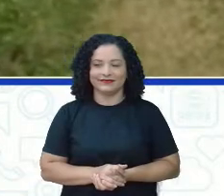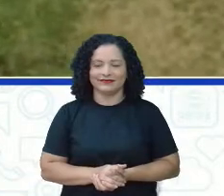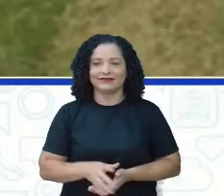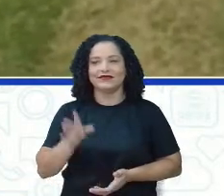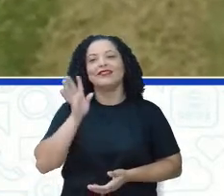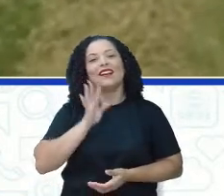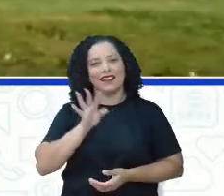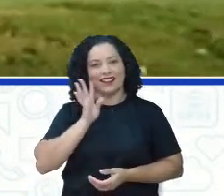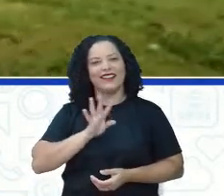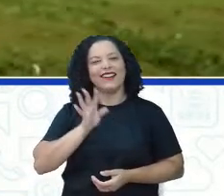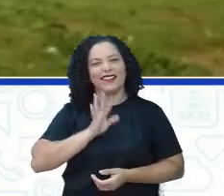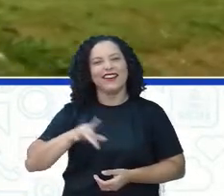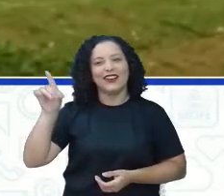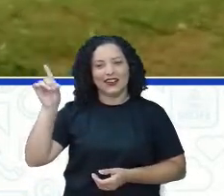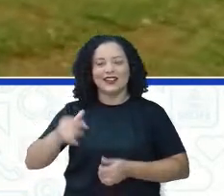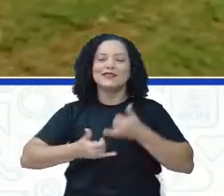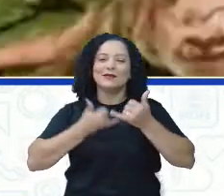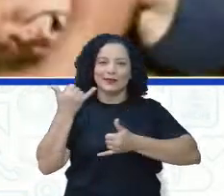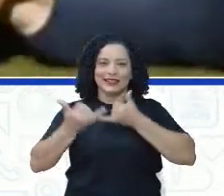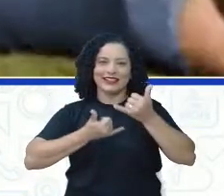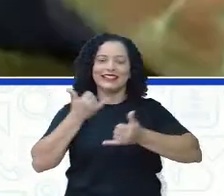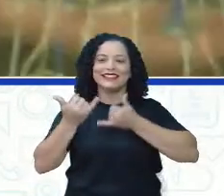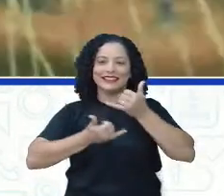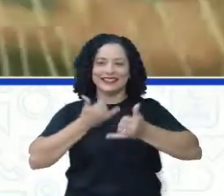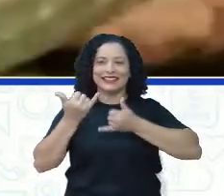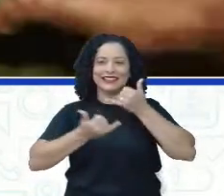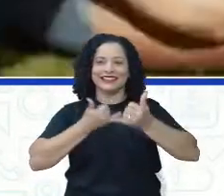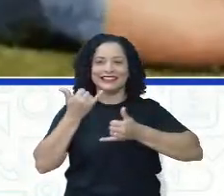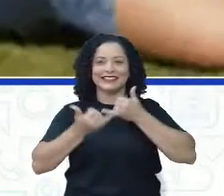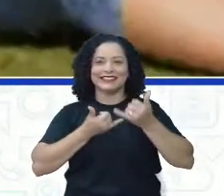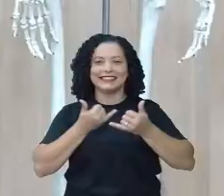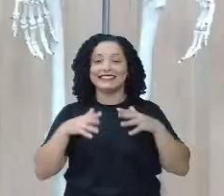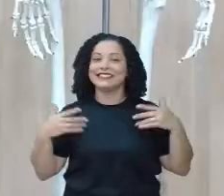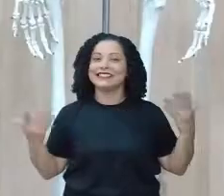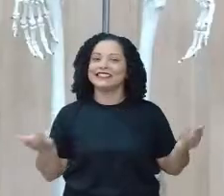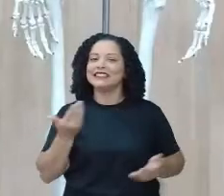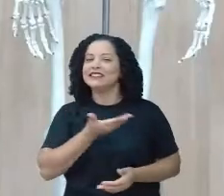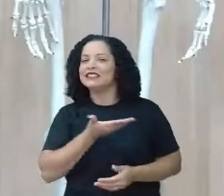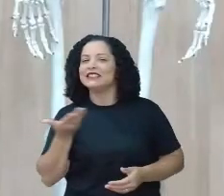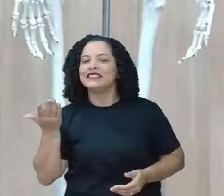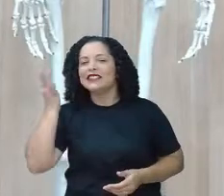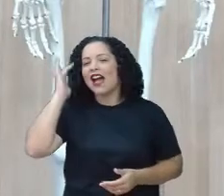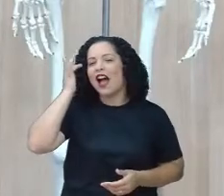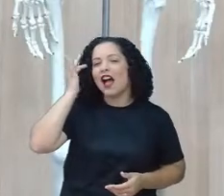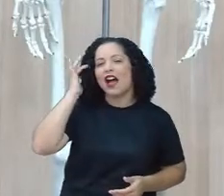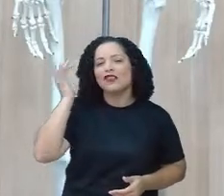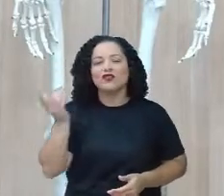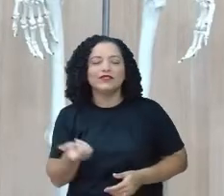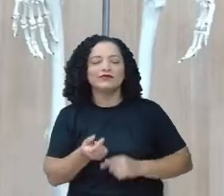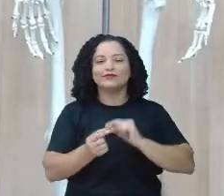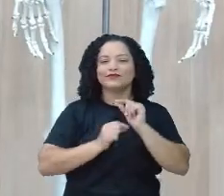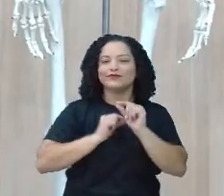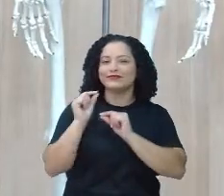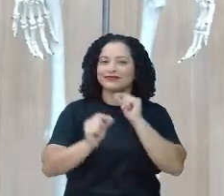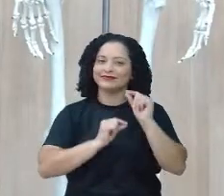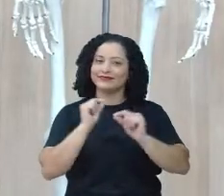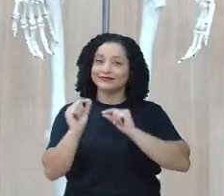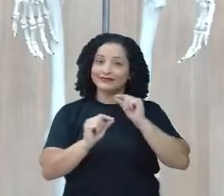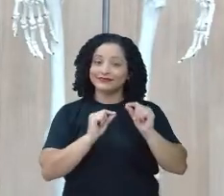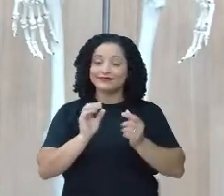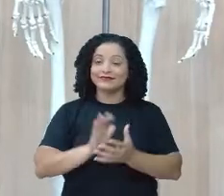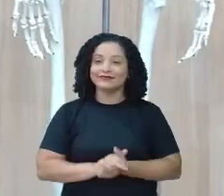Legal, não é, pessoal, essa brincadeira? E aí? O que vocês estão achando em relação a essa brincadeira?